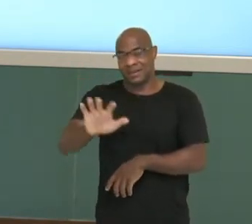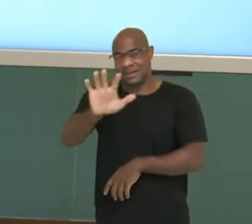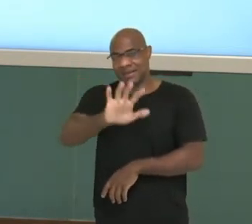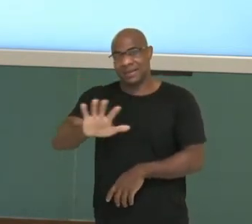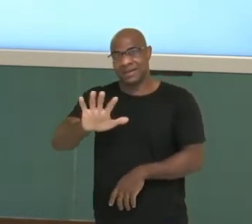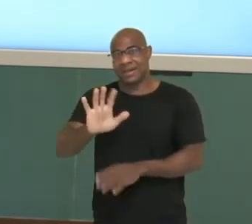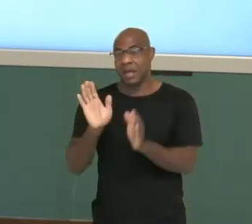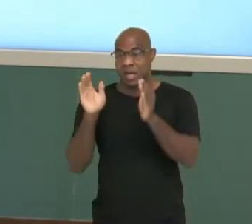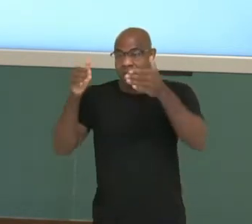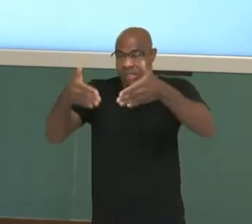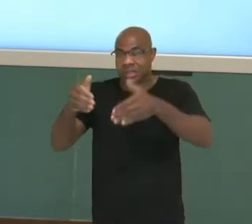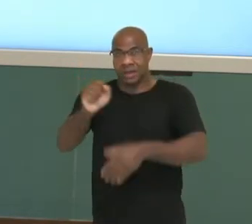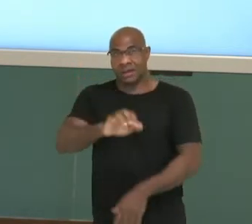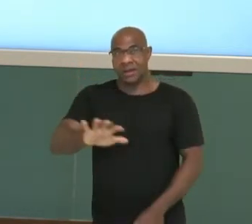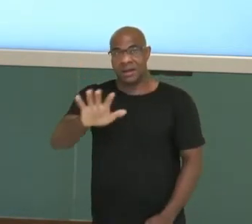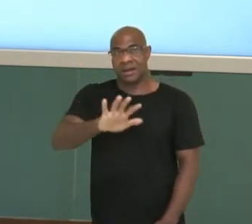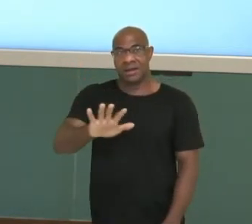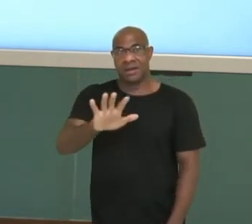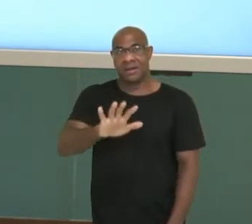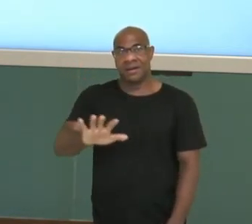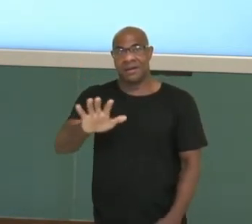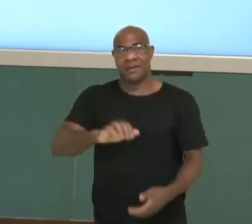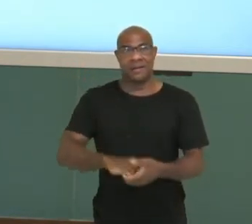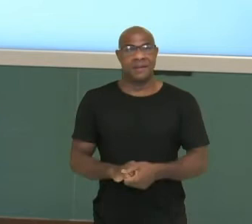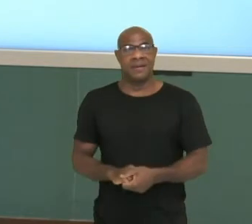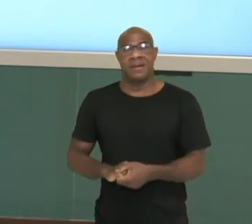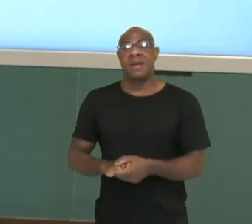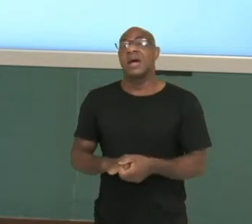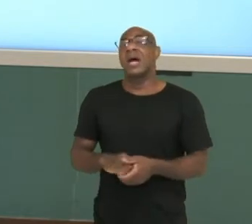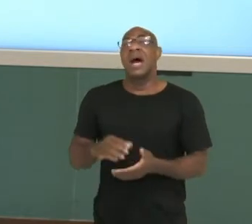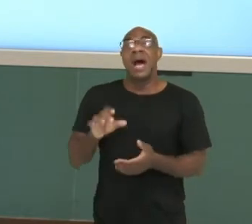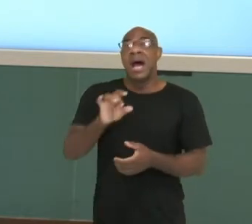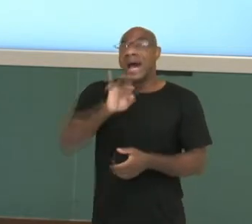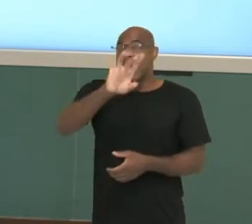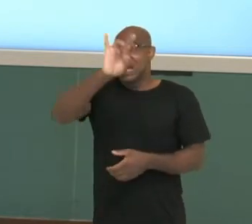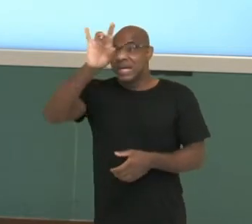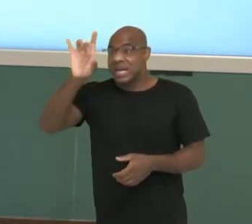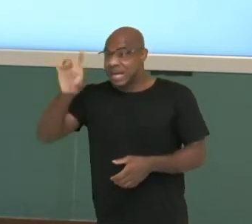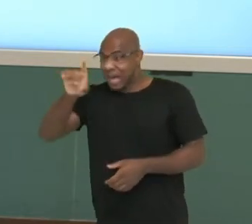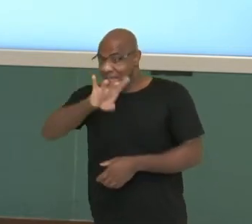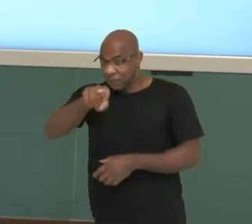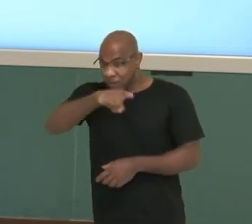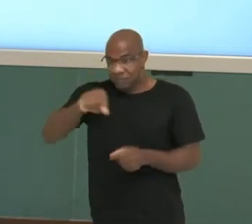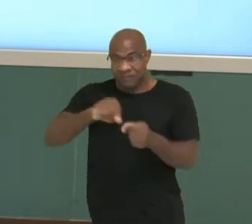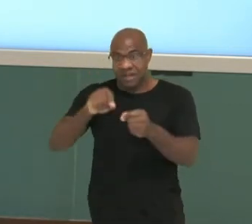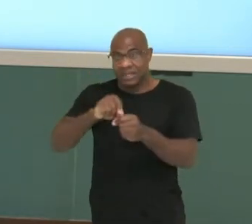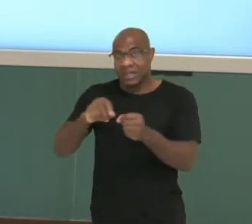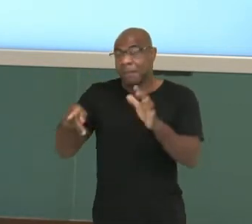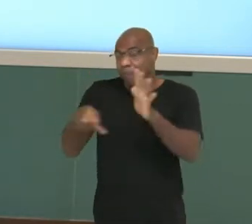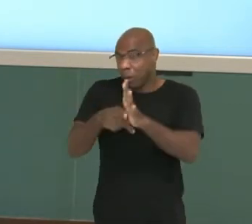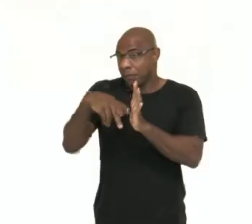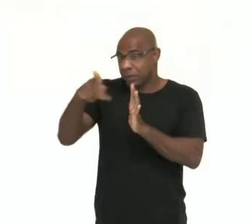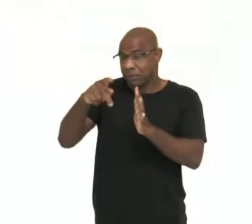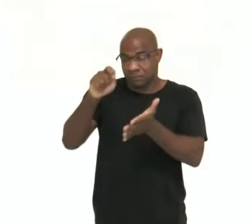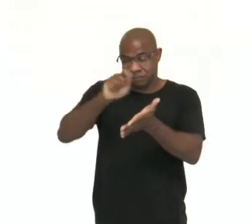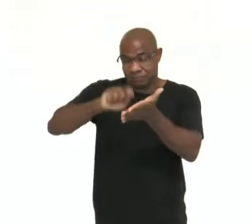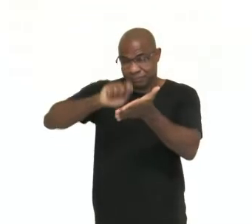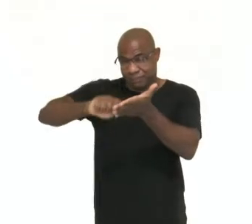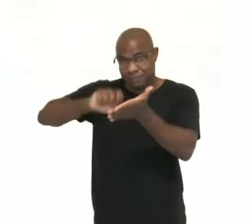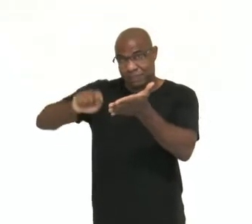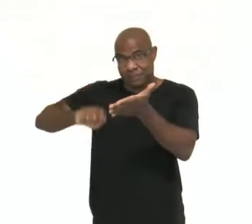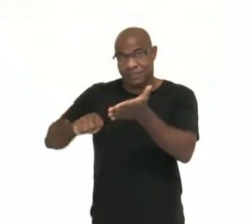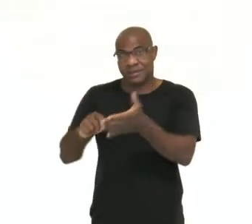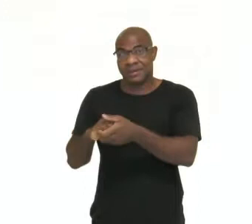um mapinha que está em branco, onde cada um vai estar criando o seu mapa conceitual. No seu caderno, você